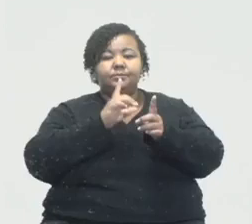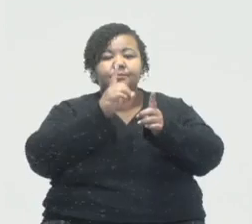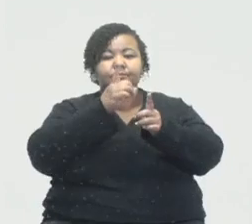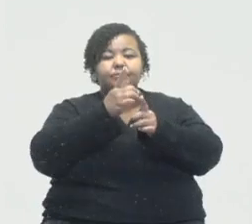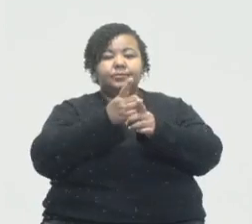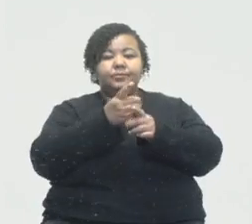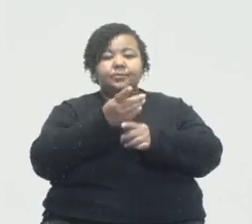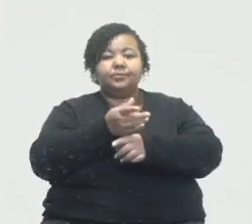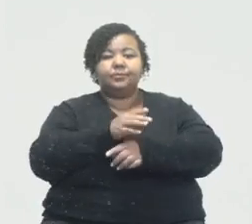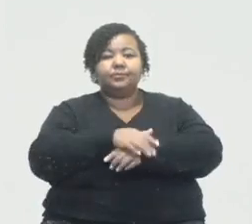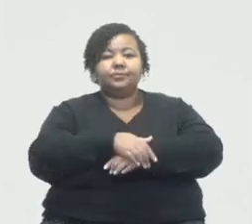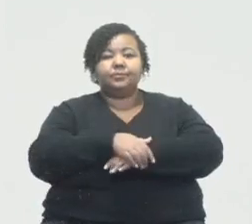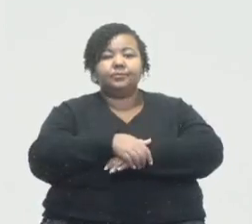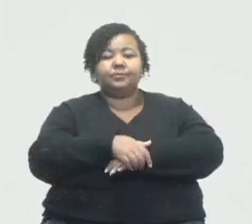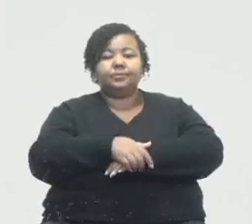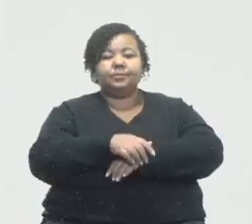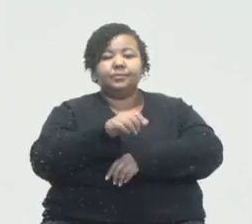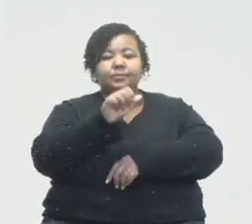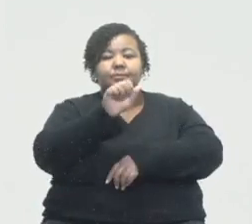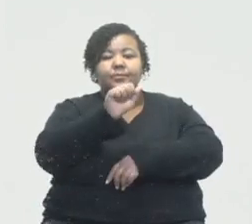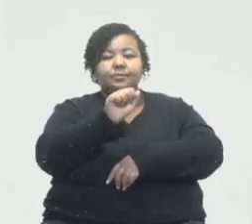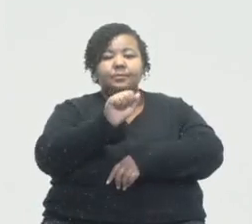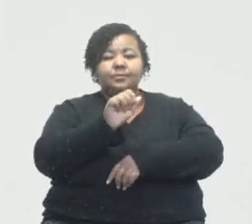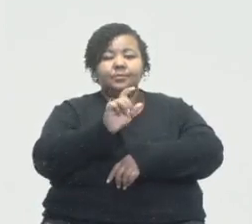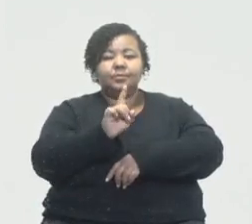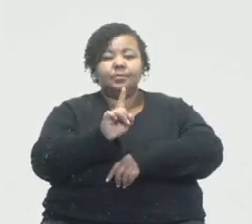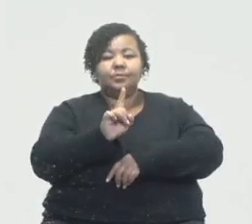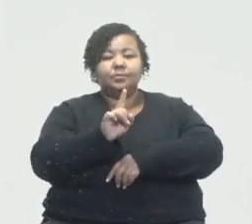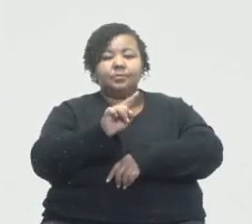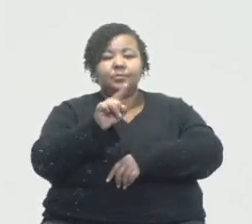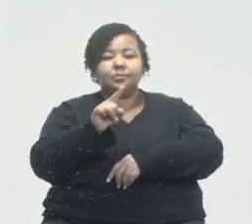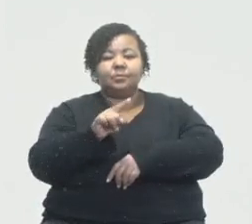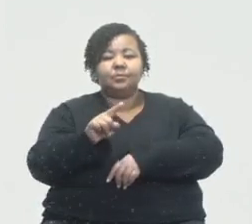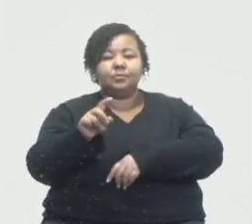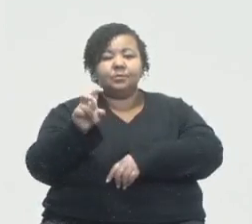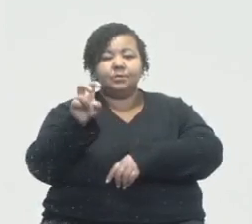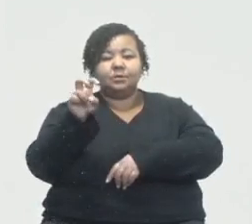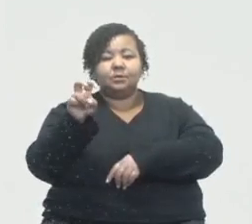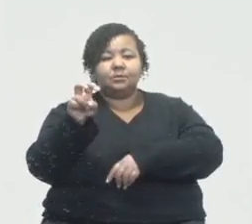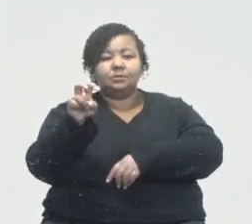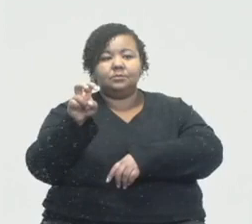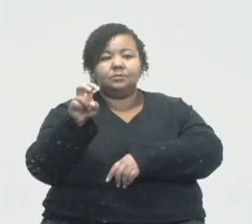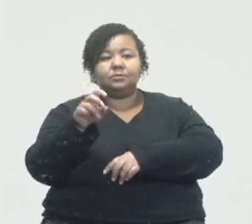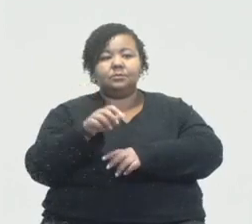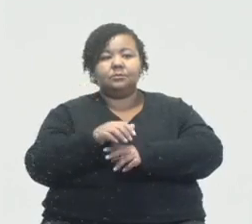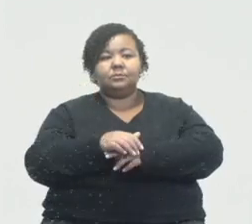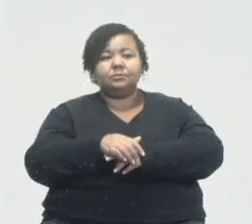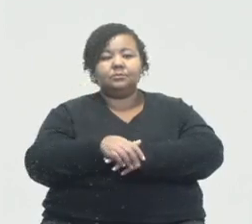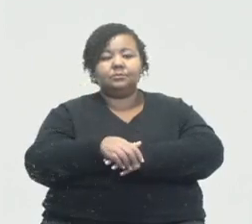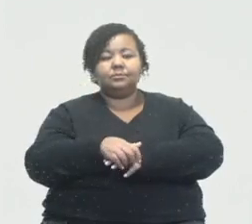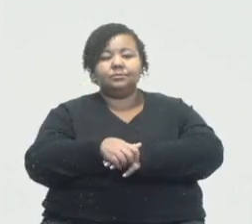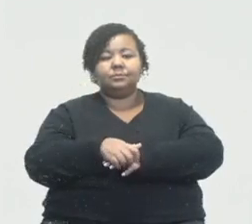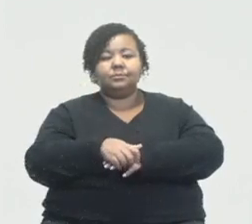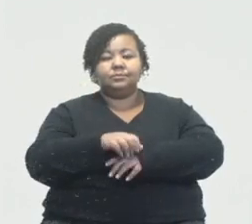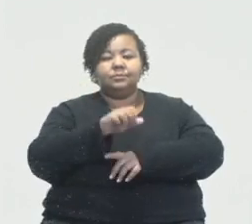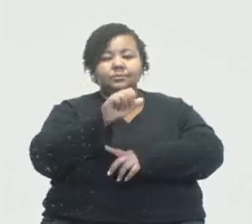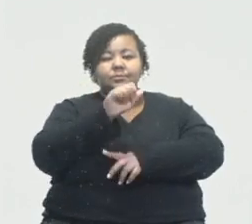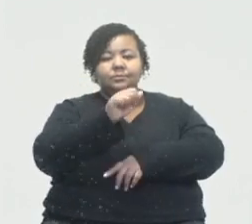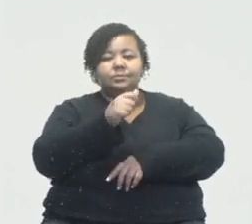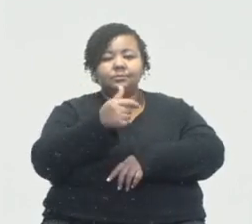encontraremos que A1 é igual a 5 e